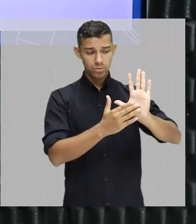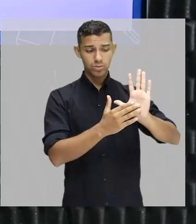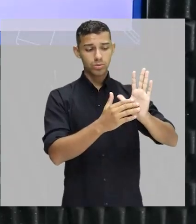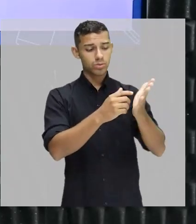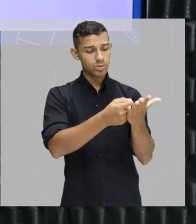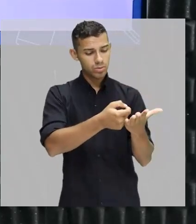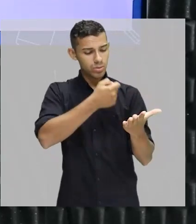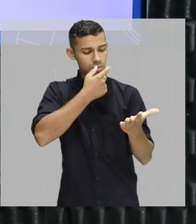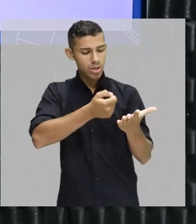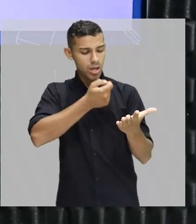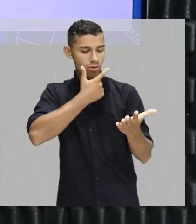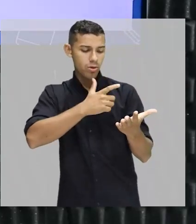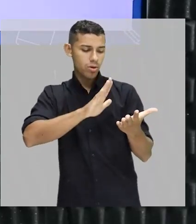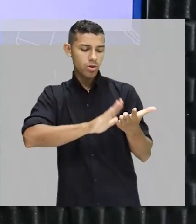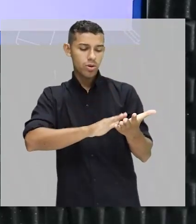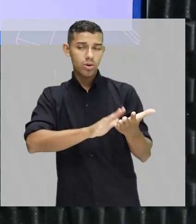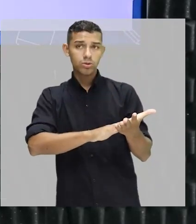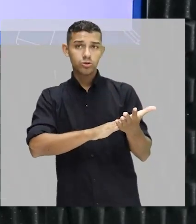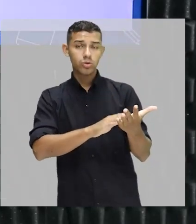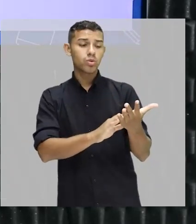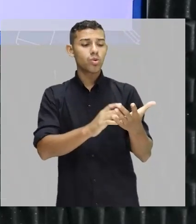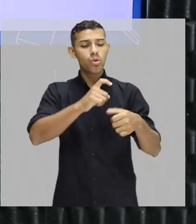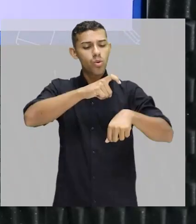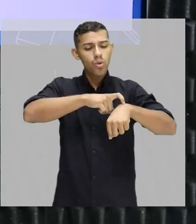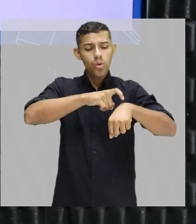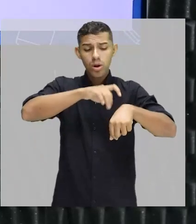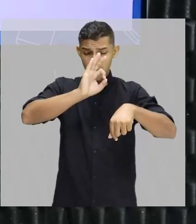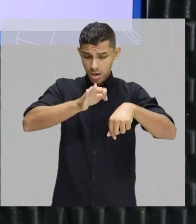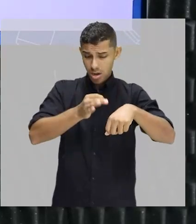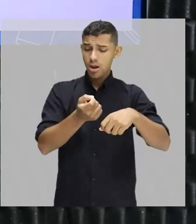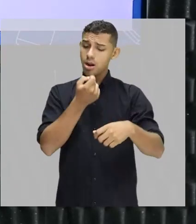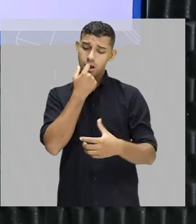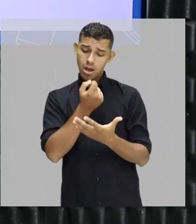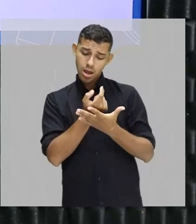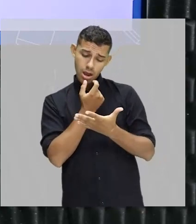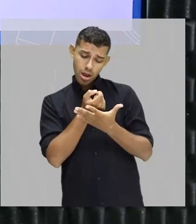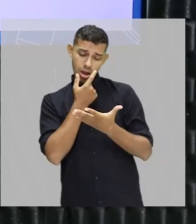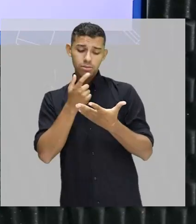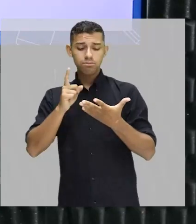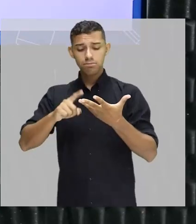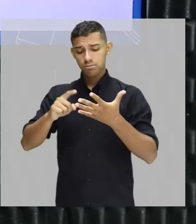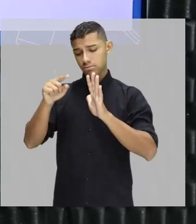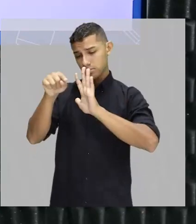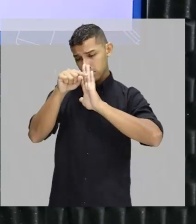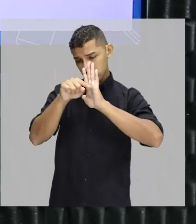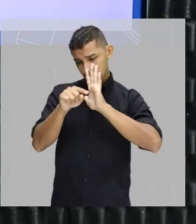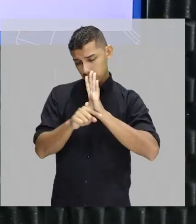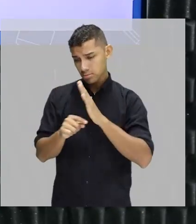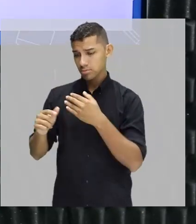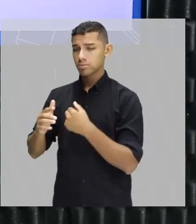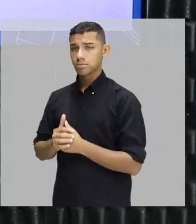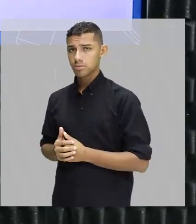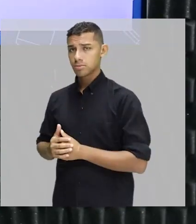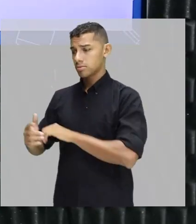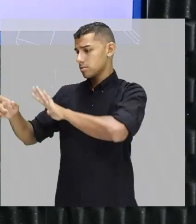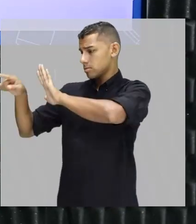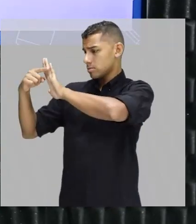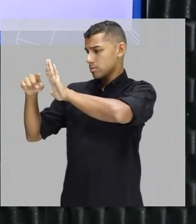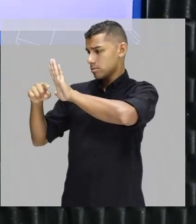injuntivo. Ele vai dando orientações, né, vai dando ali tudo que você deve seguir. O manual de instrução também é um